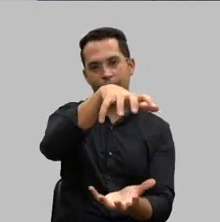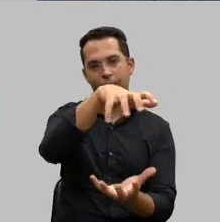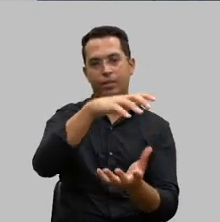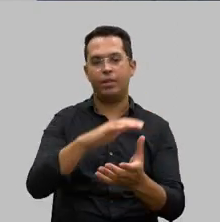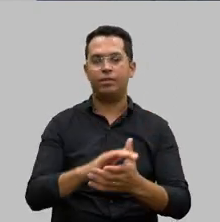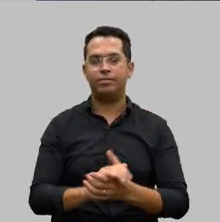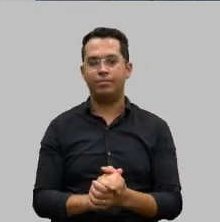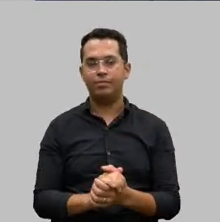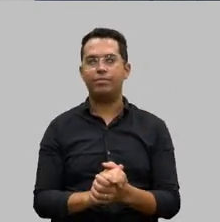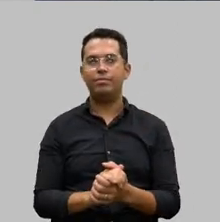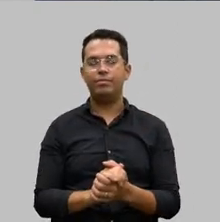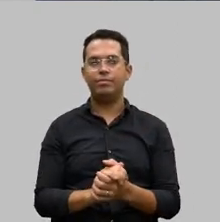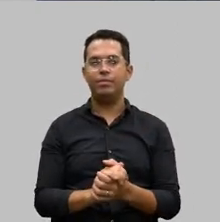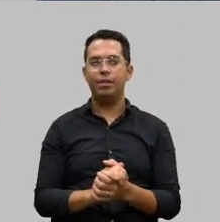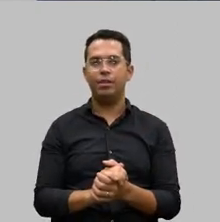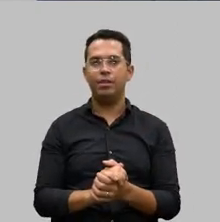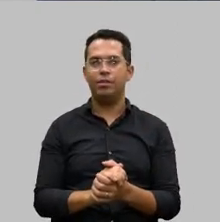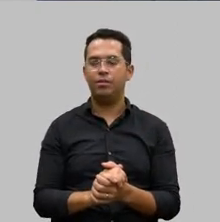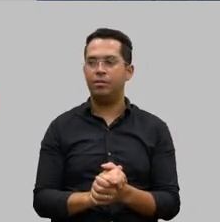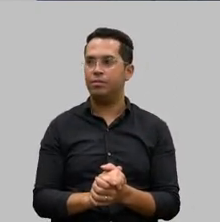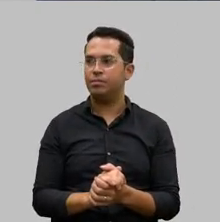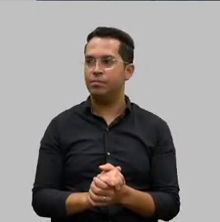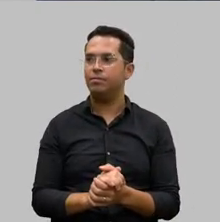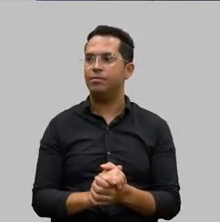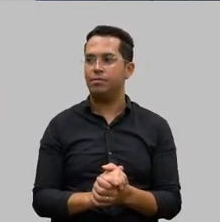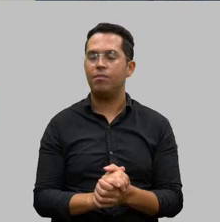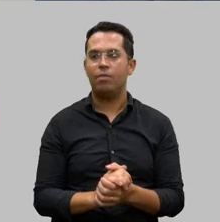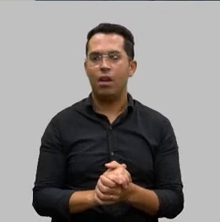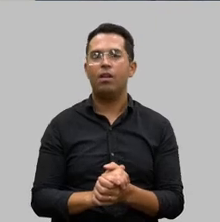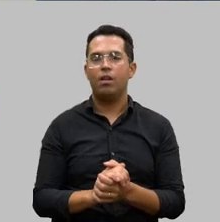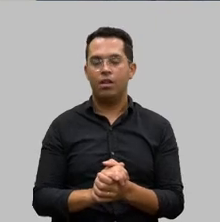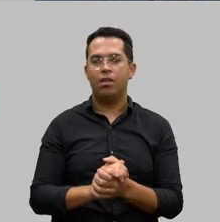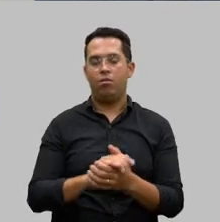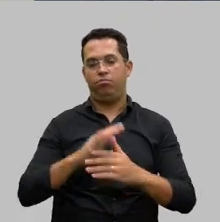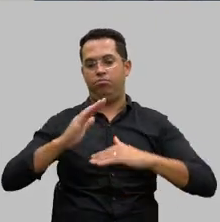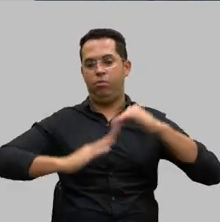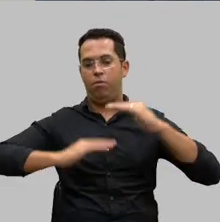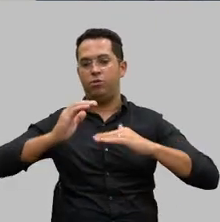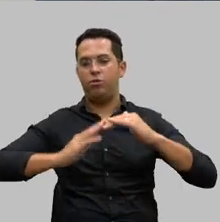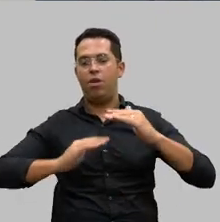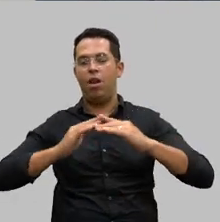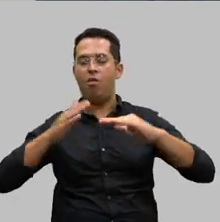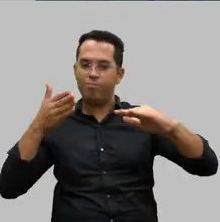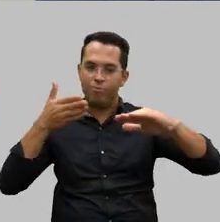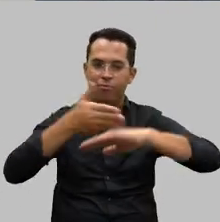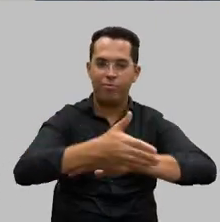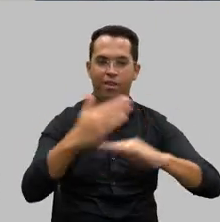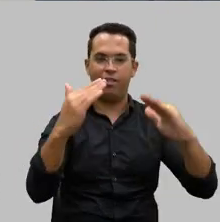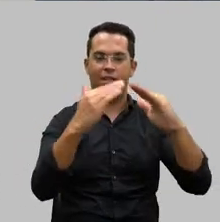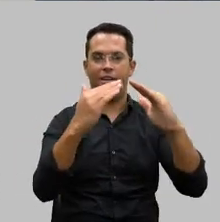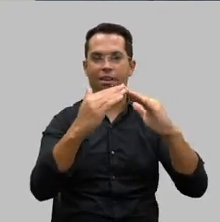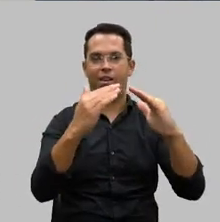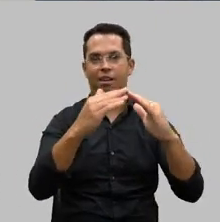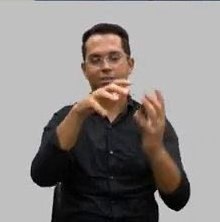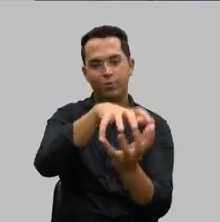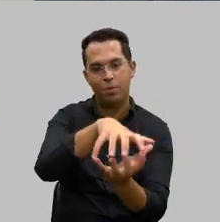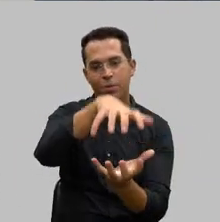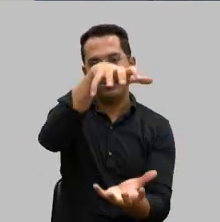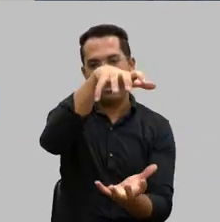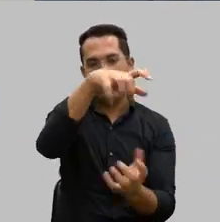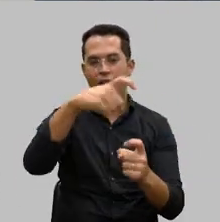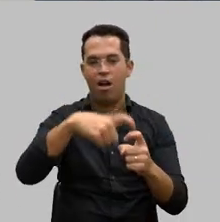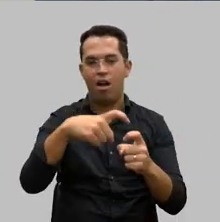de judicialização porque a fila de espera é muito grande e a pessoa idosa ela não pode ficar esperando né